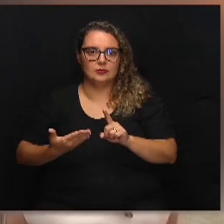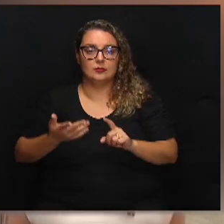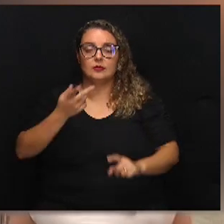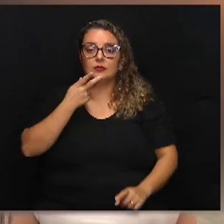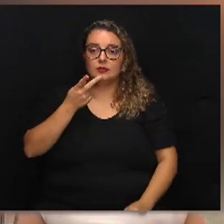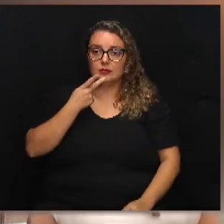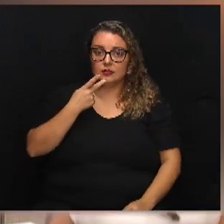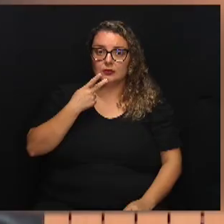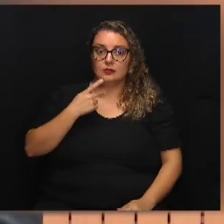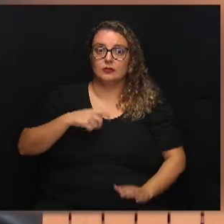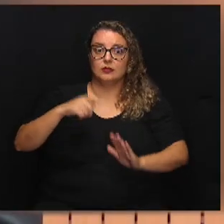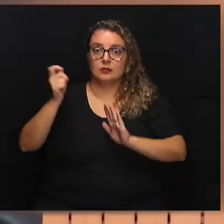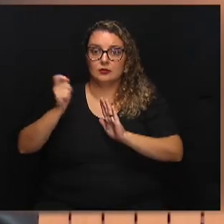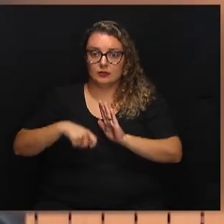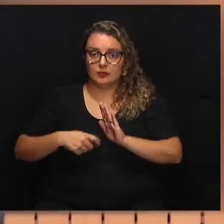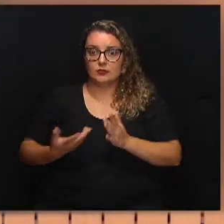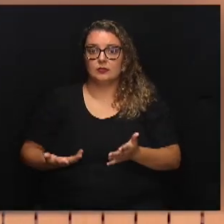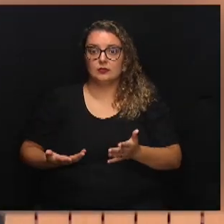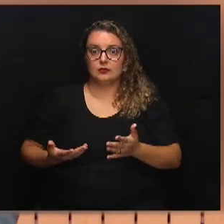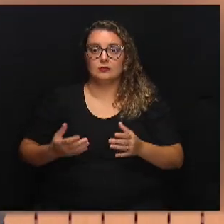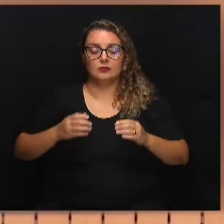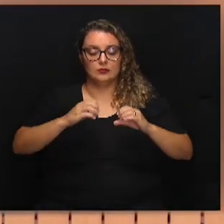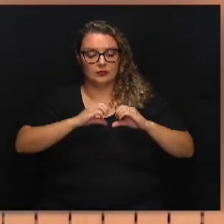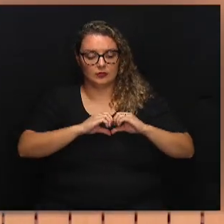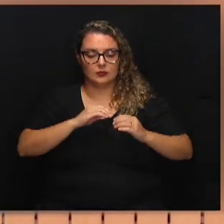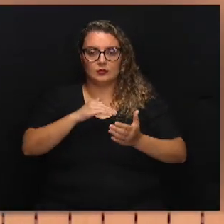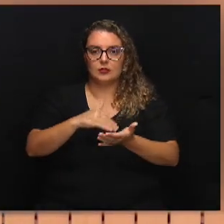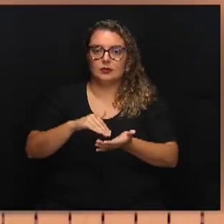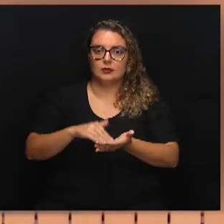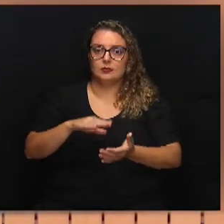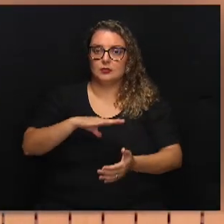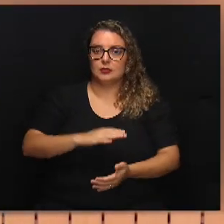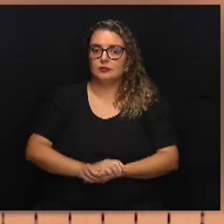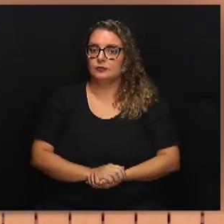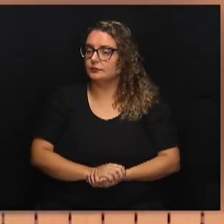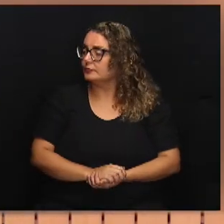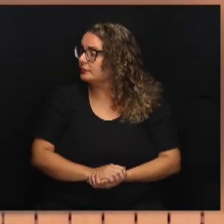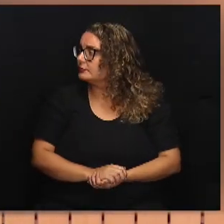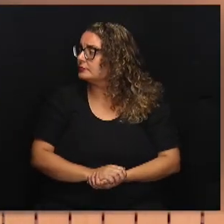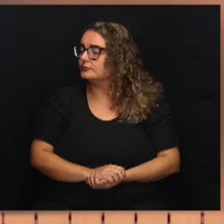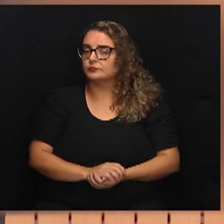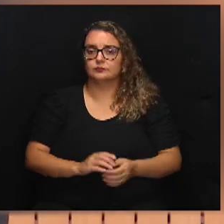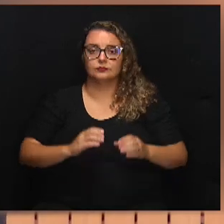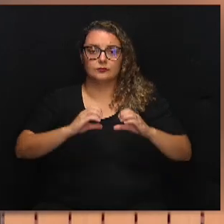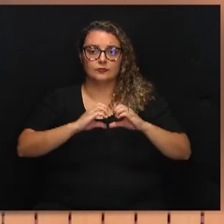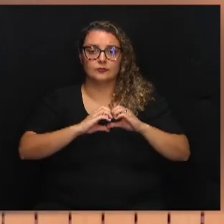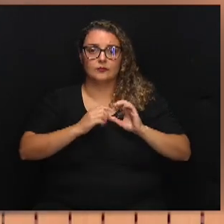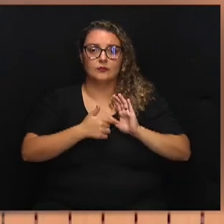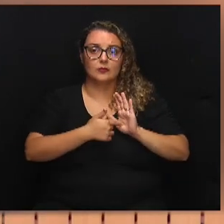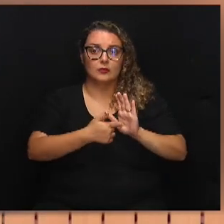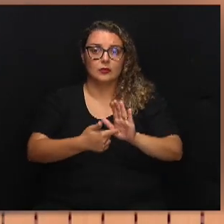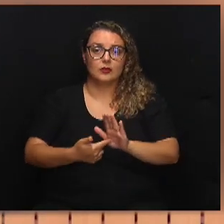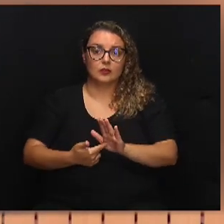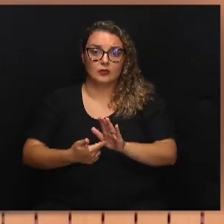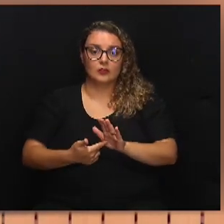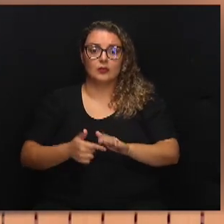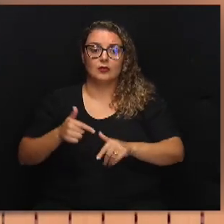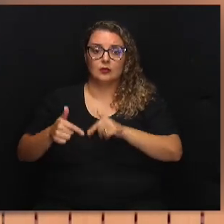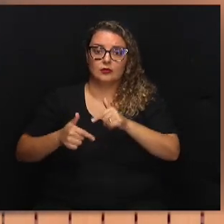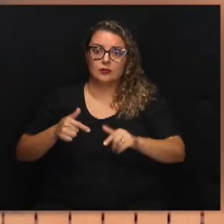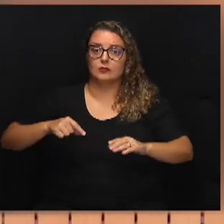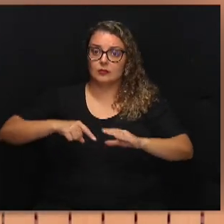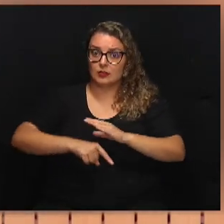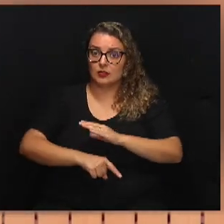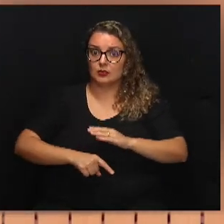ressaltou a eficiência e o amor do secretário pela cidade. Esse amor se mostra no trabalho